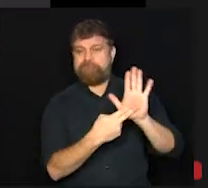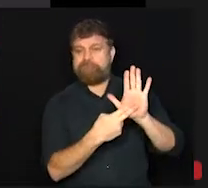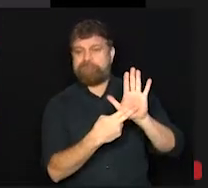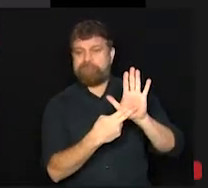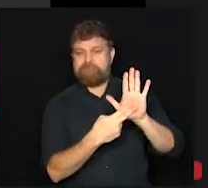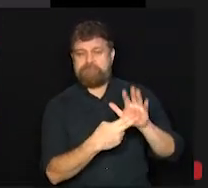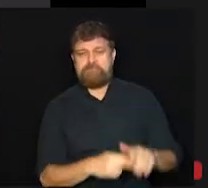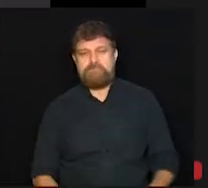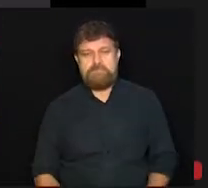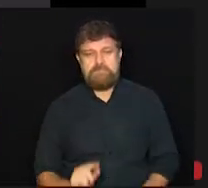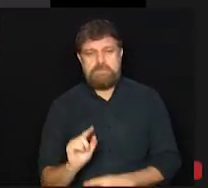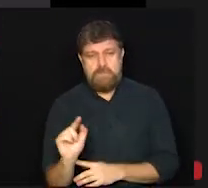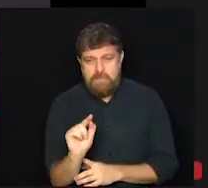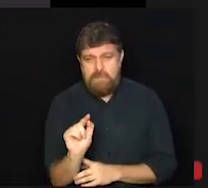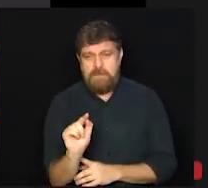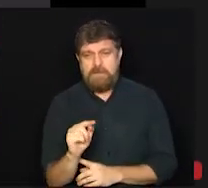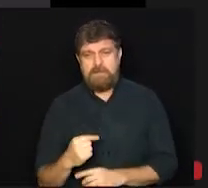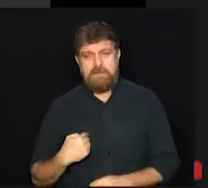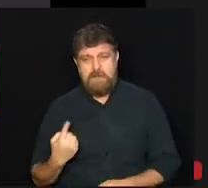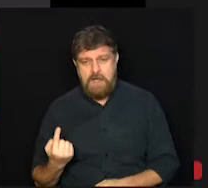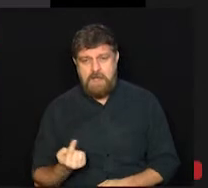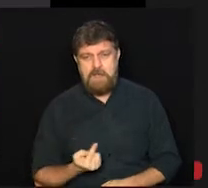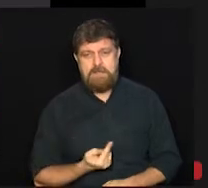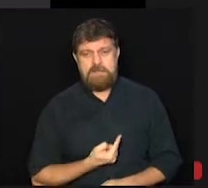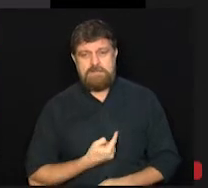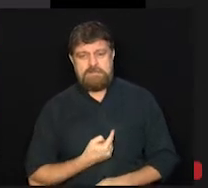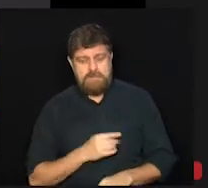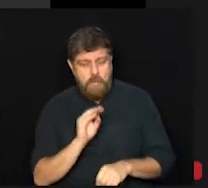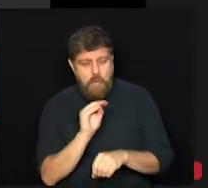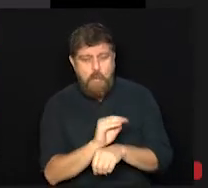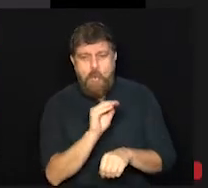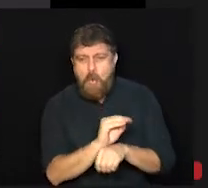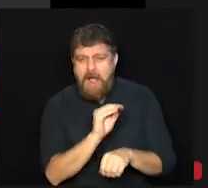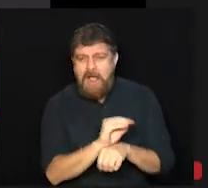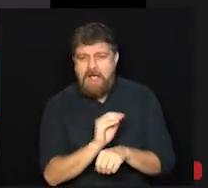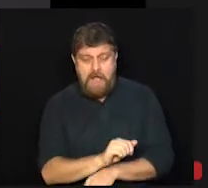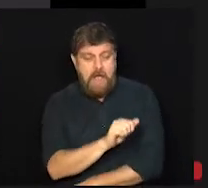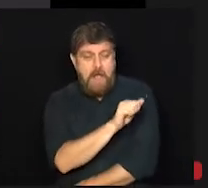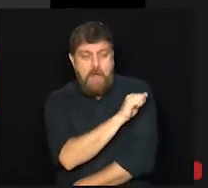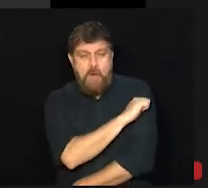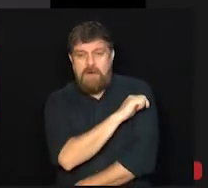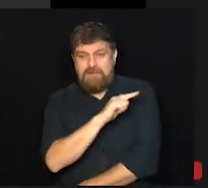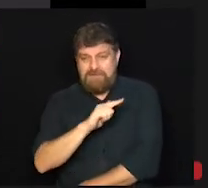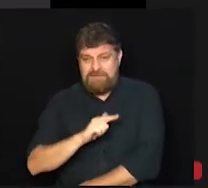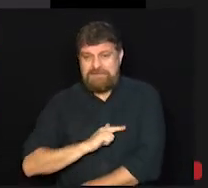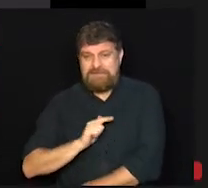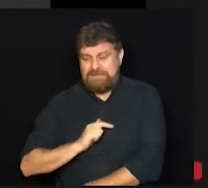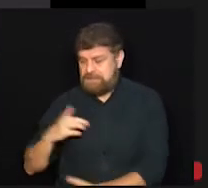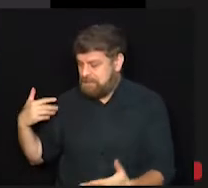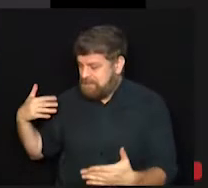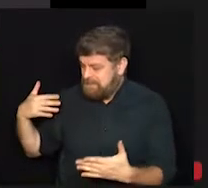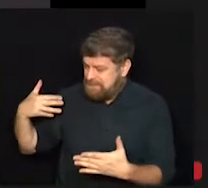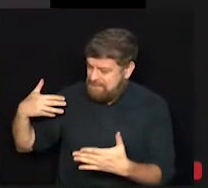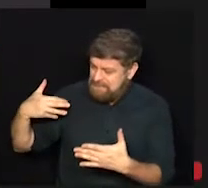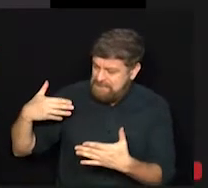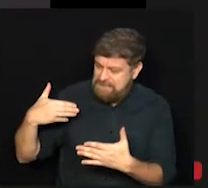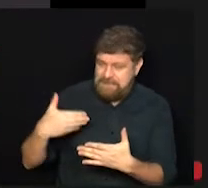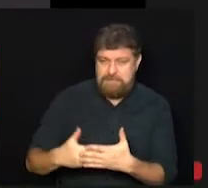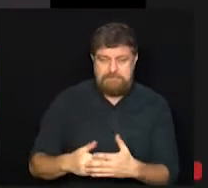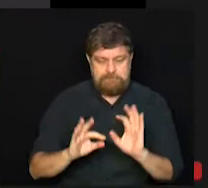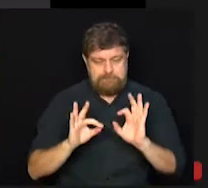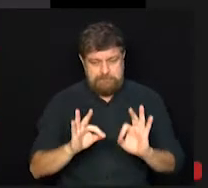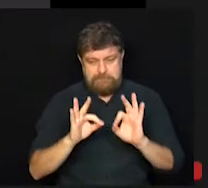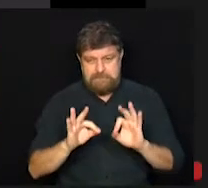compromisso de cuidado para que o estudante tenha essa boa trajetória. Para assumir